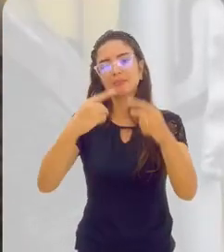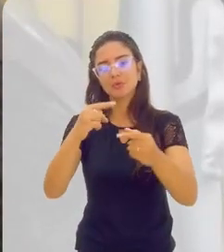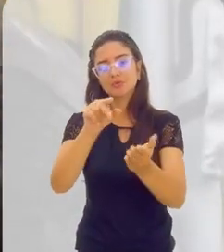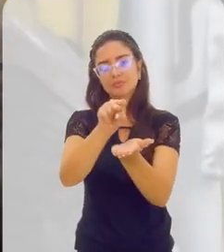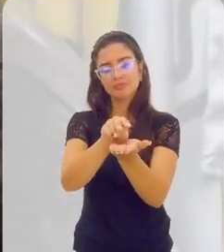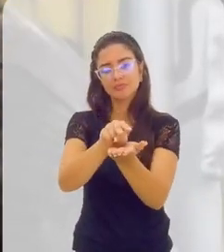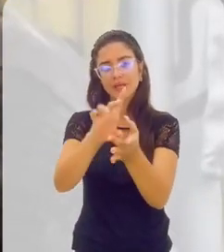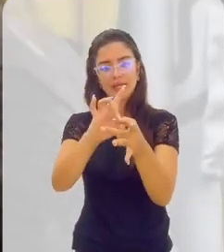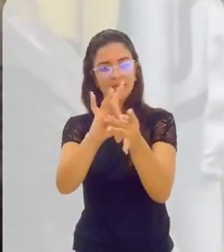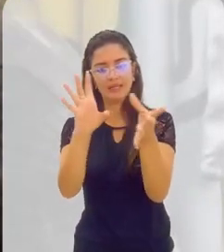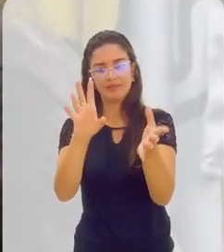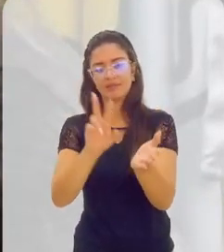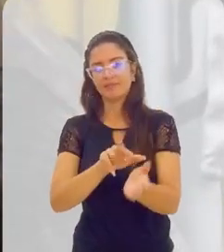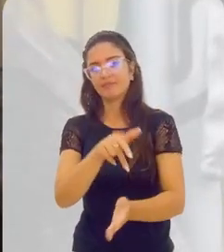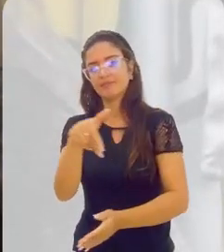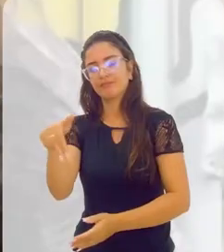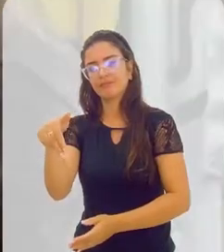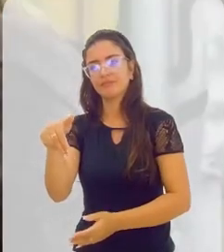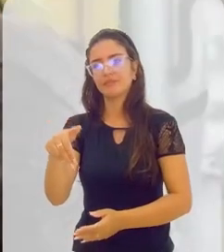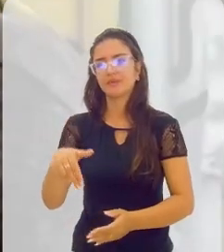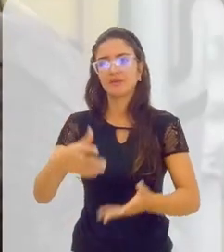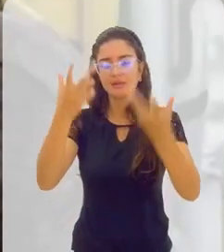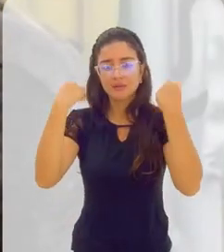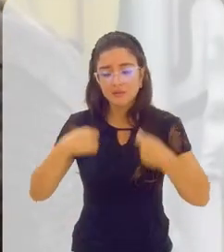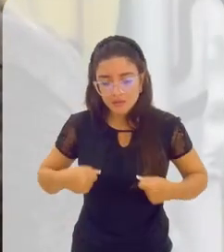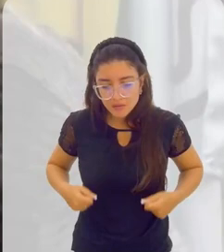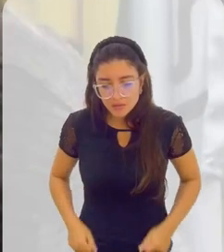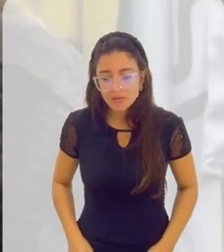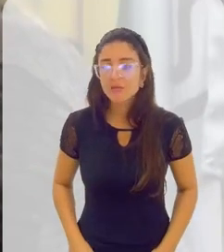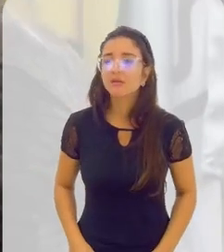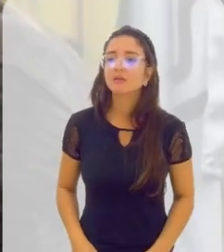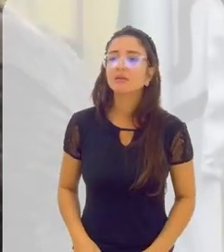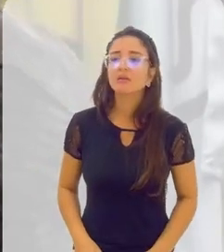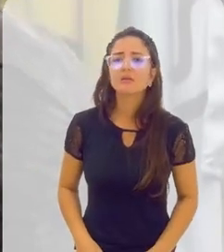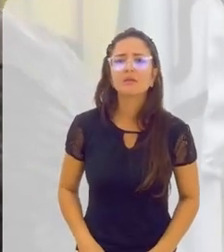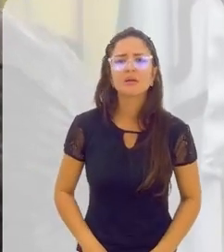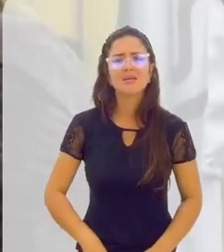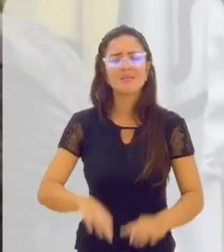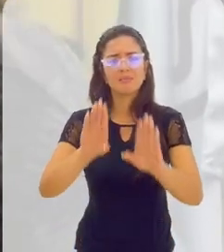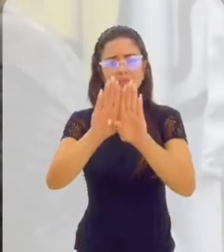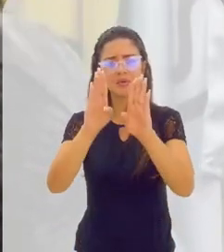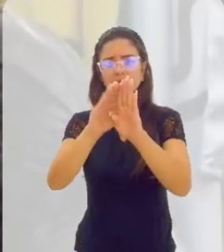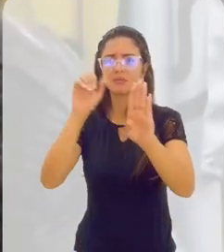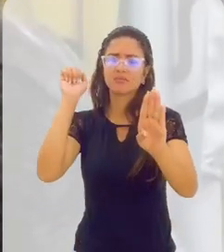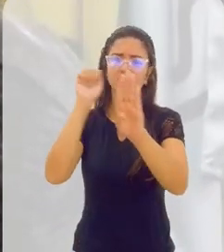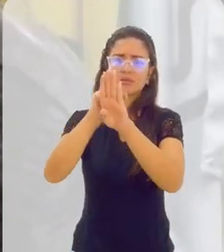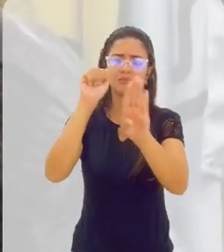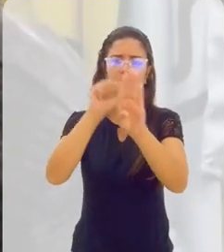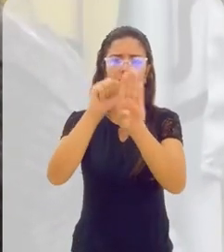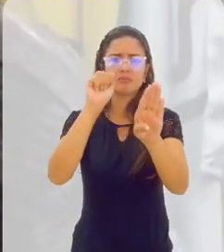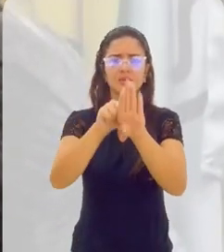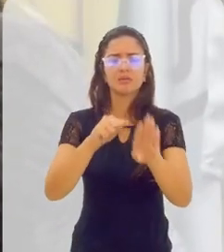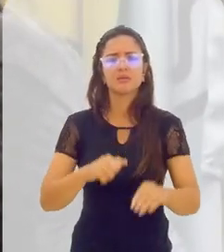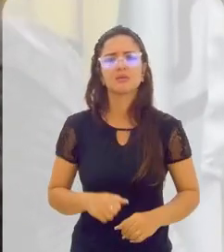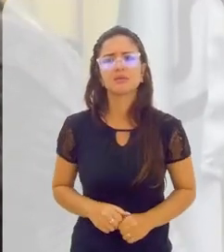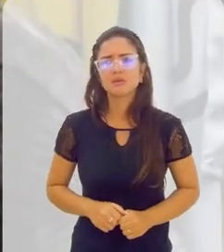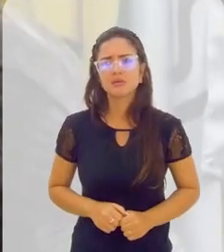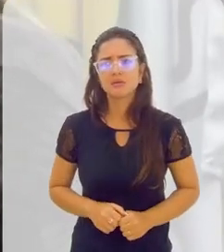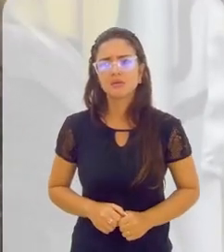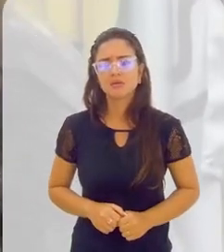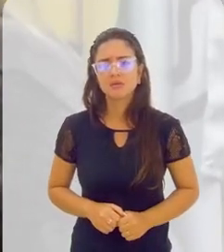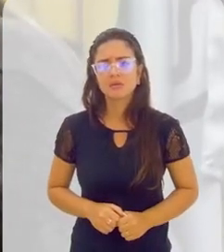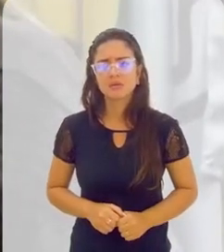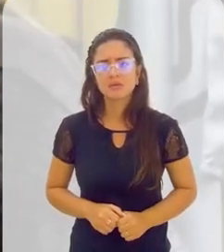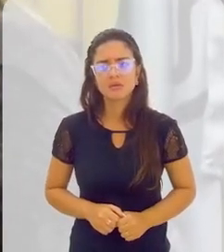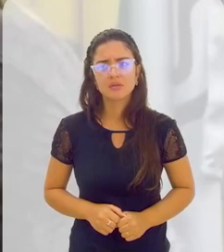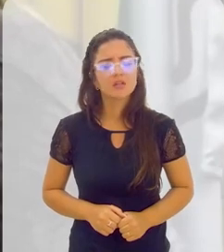ele tinha com camisolão ele chegou em casa e bateu na porta minha vó não abriu falou ele